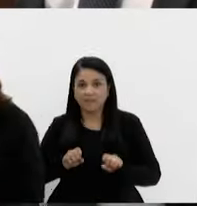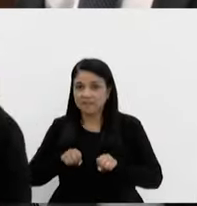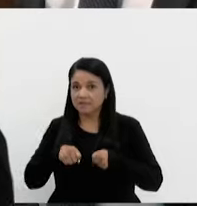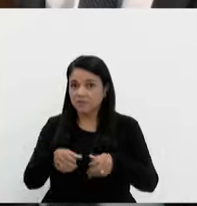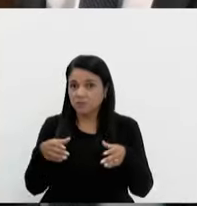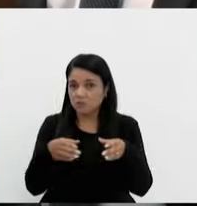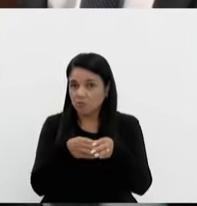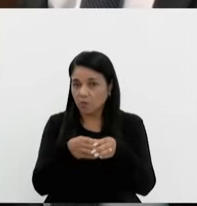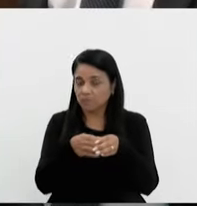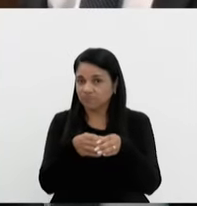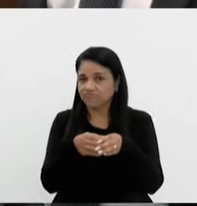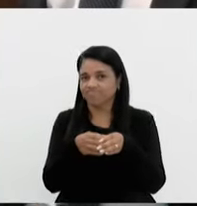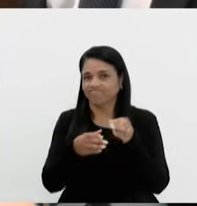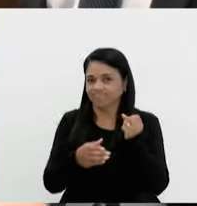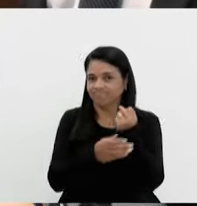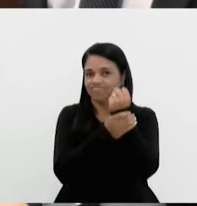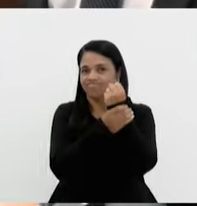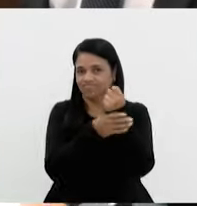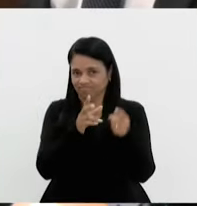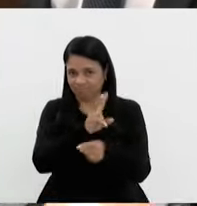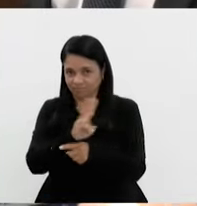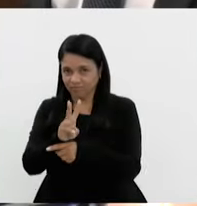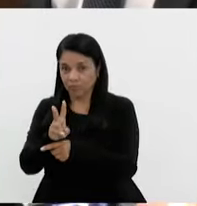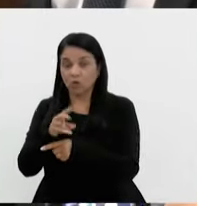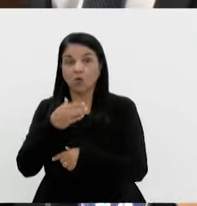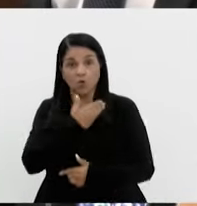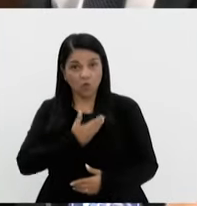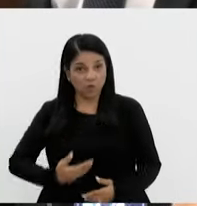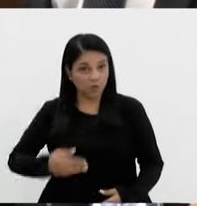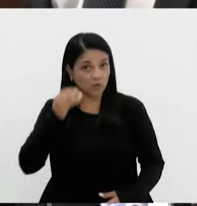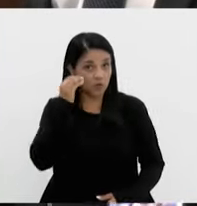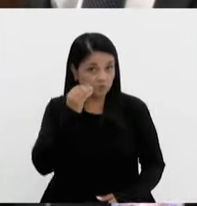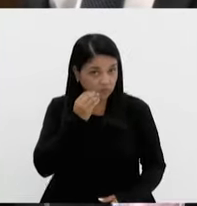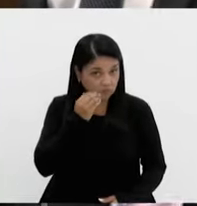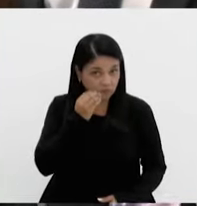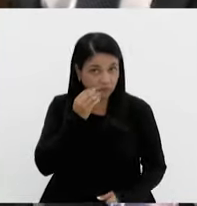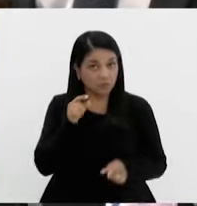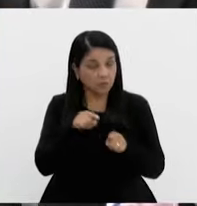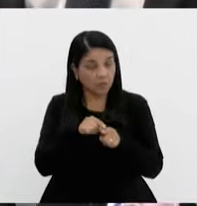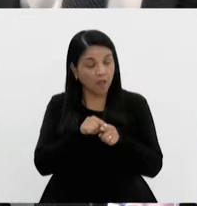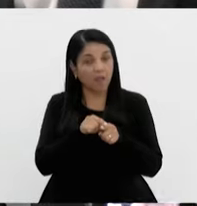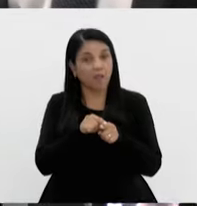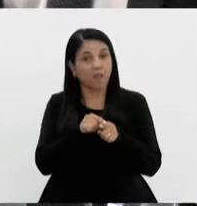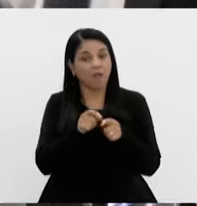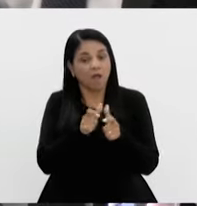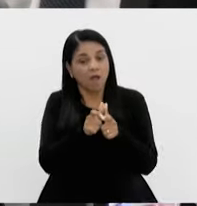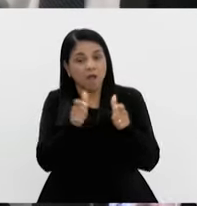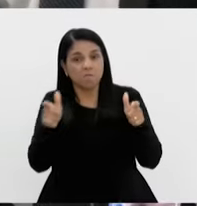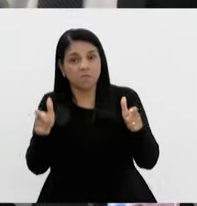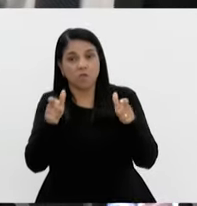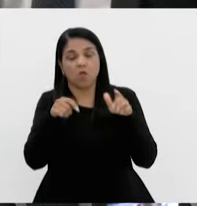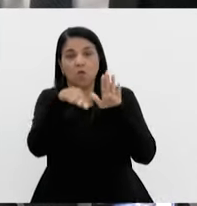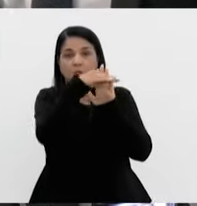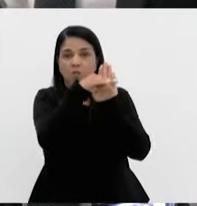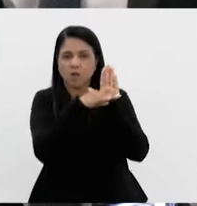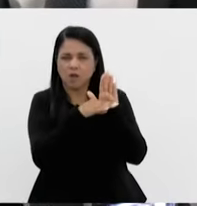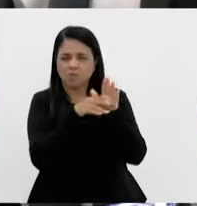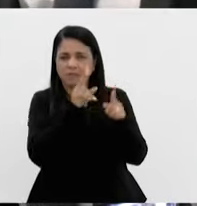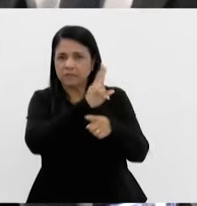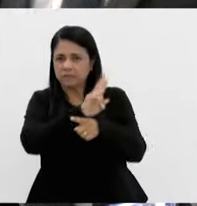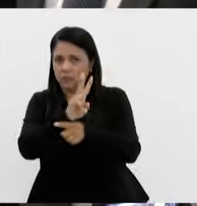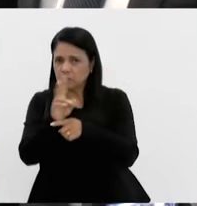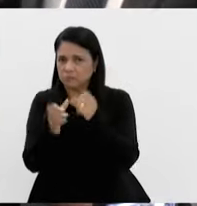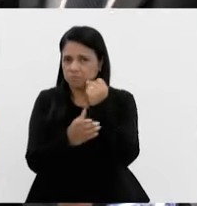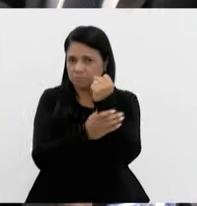do governador muito embora o governo Cláudio Castro tenha sido o que ampliou o programa segurança presente